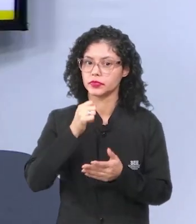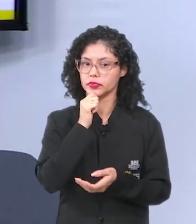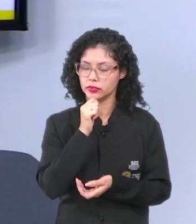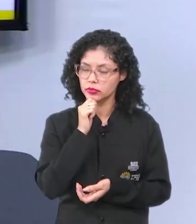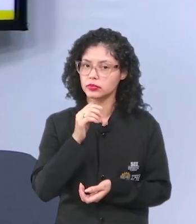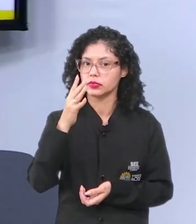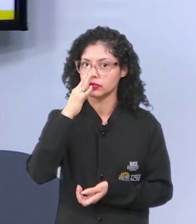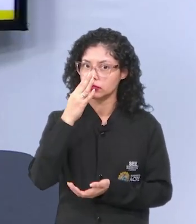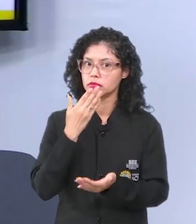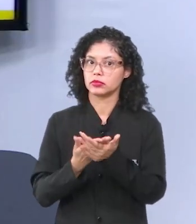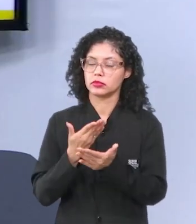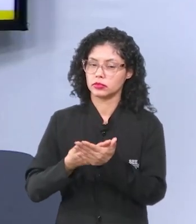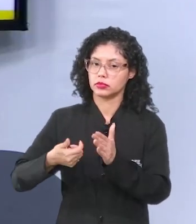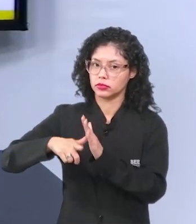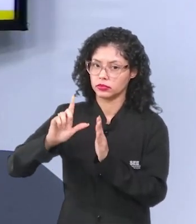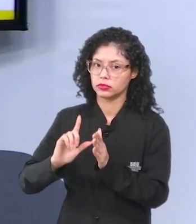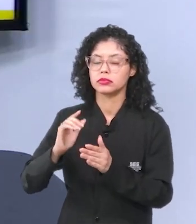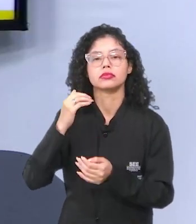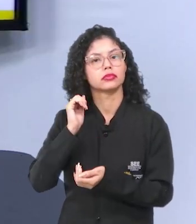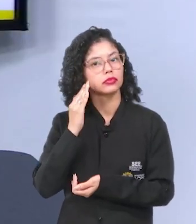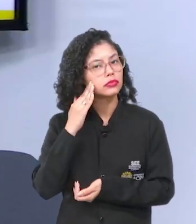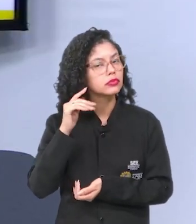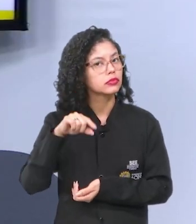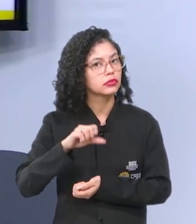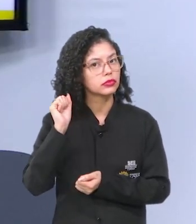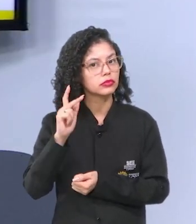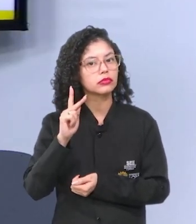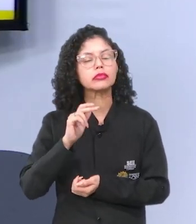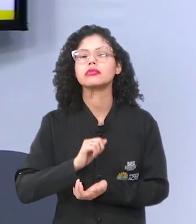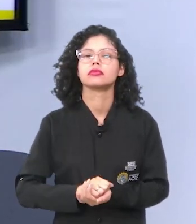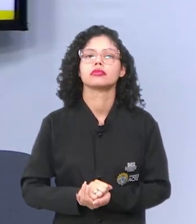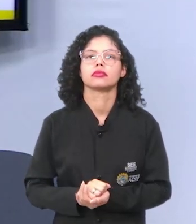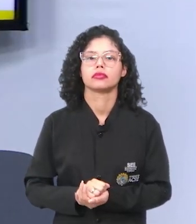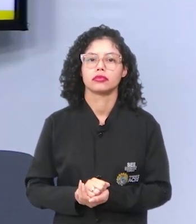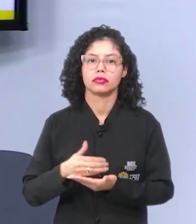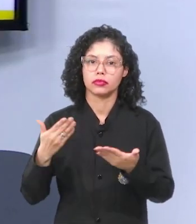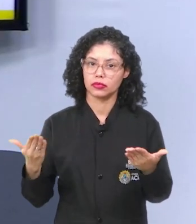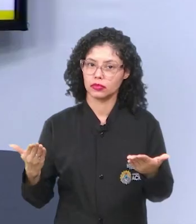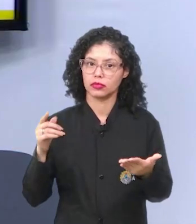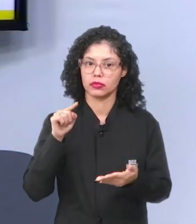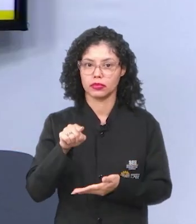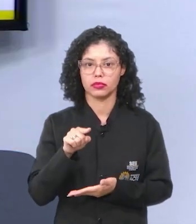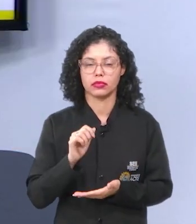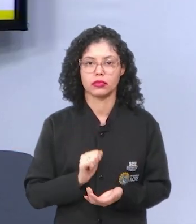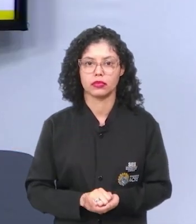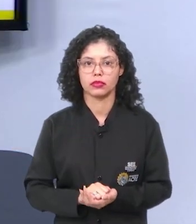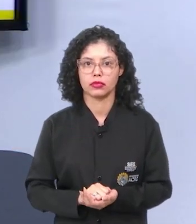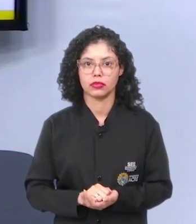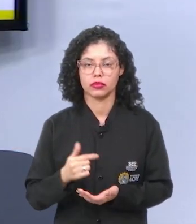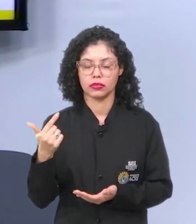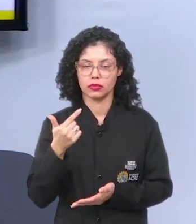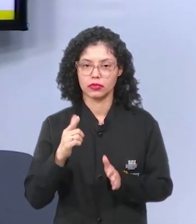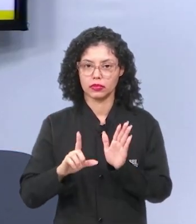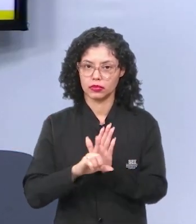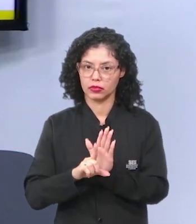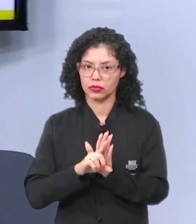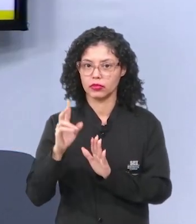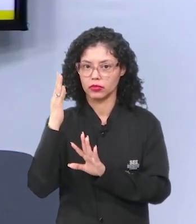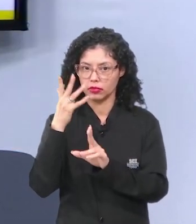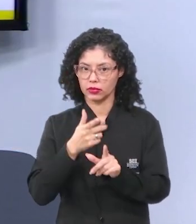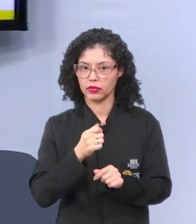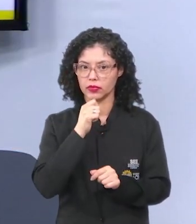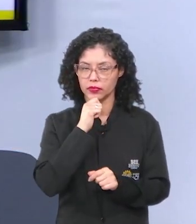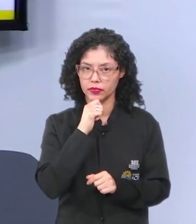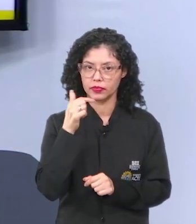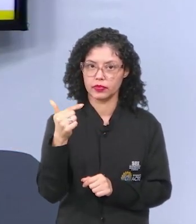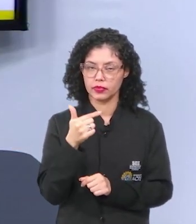assista às aulas anteriores para poder estar entendendo essa, tá ok? Então, essa aqui Foi a segunda lei de Mendel. Relembrando, a segunda